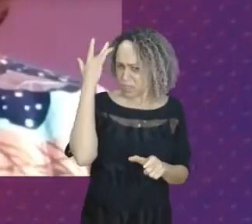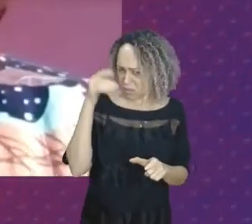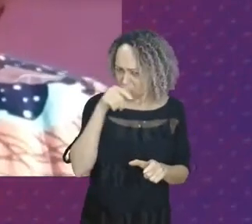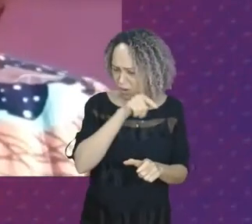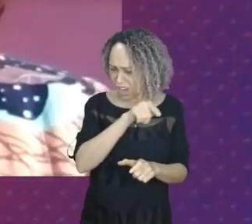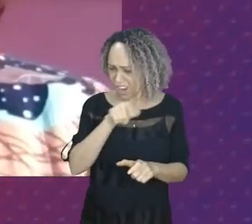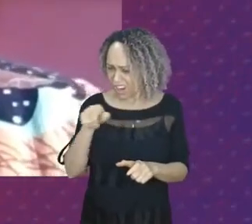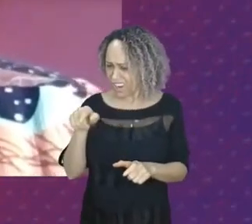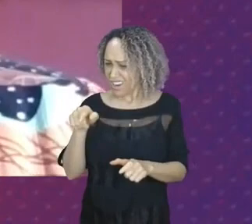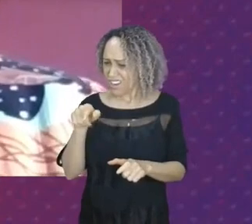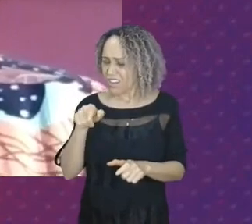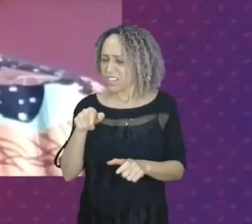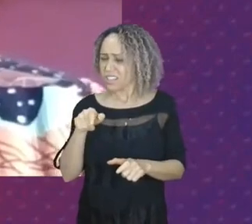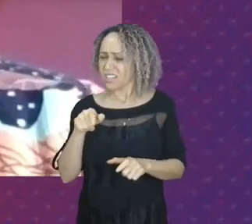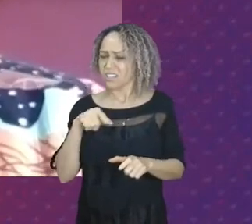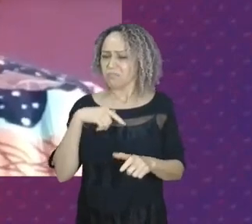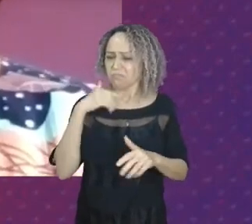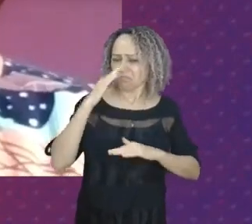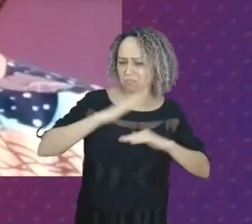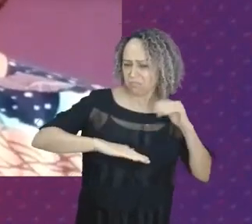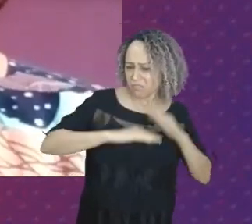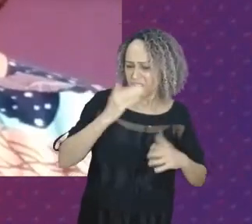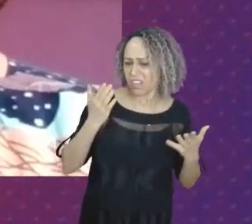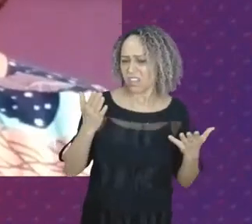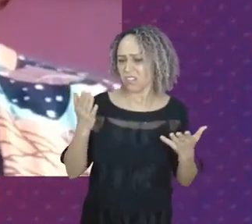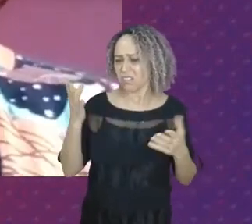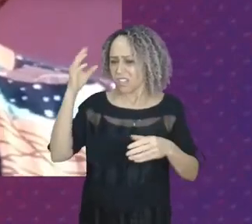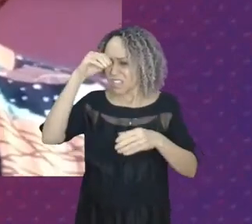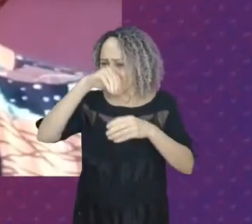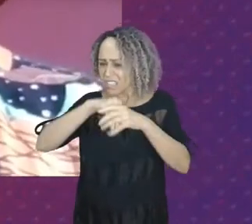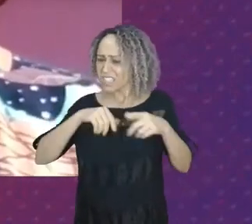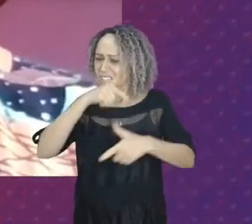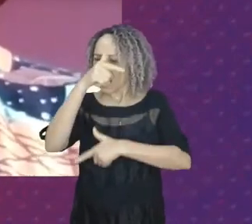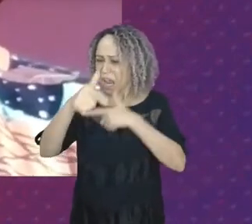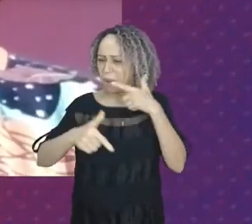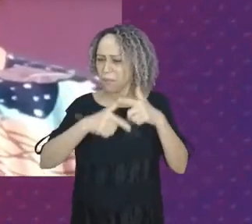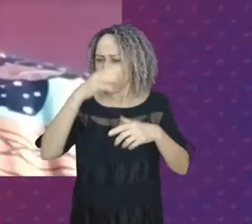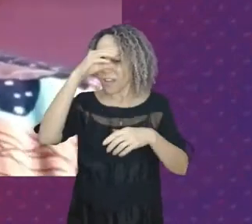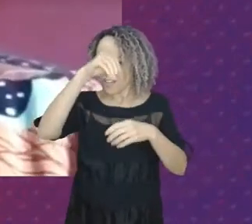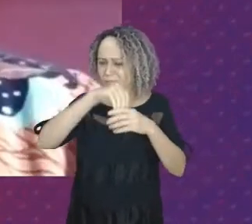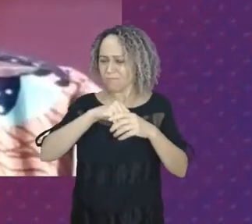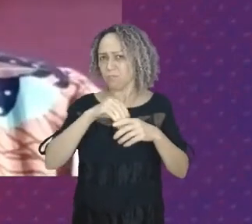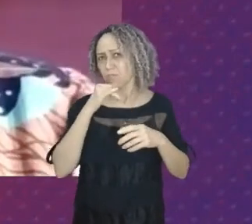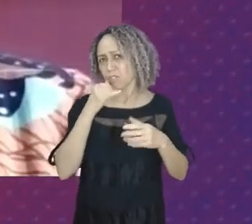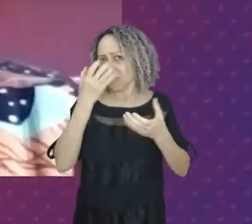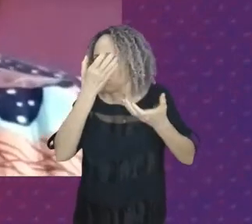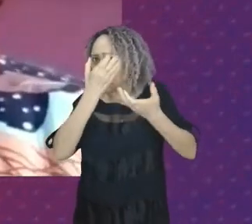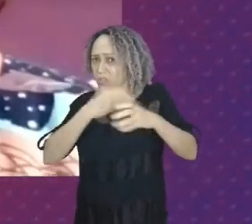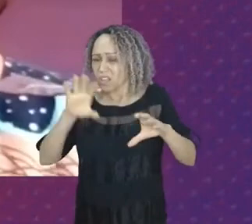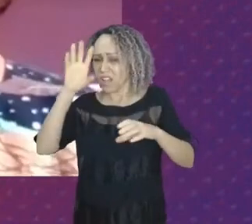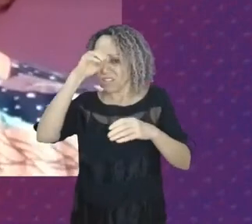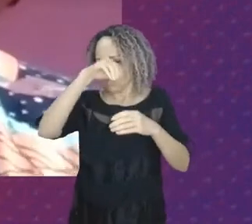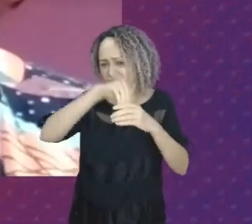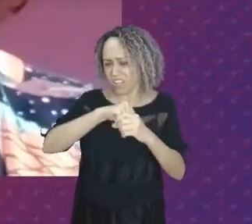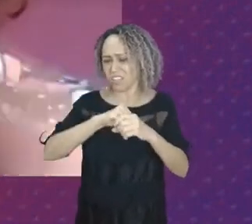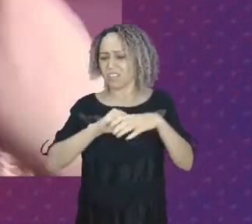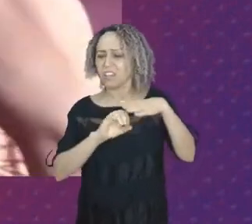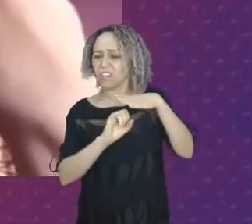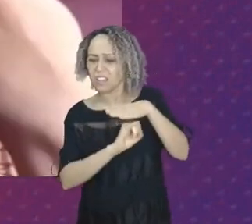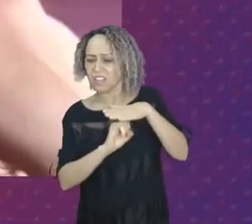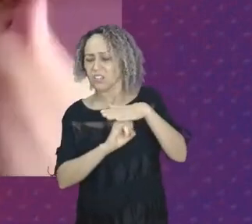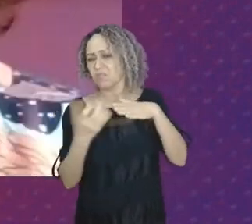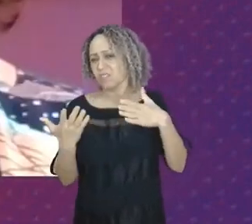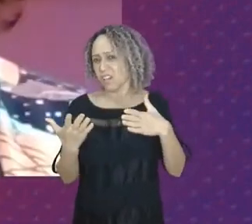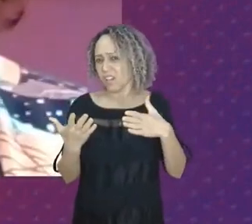estão ali de carreira, vinculado àquele órgão, os servidores públicos que estão e vão permanecer independente